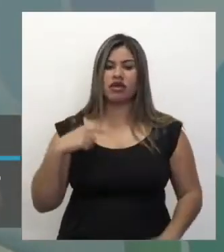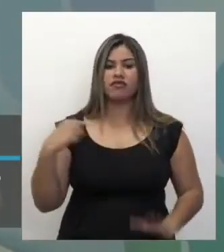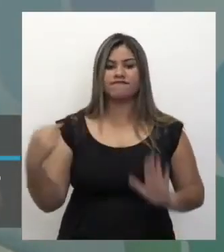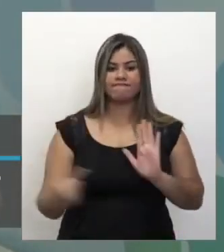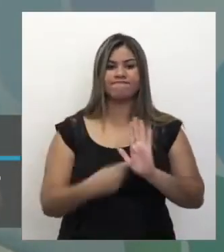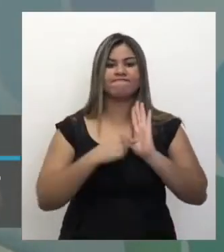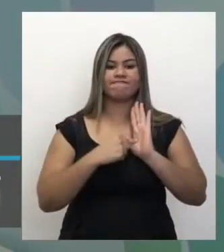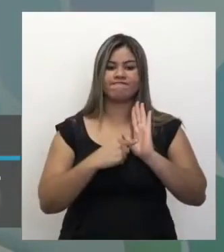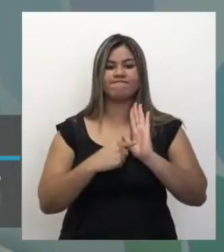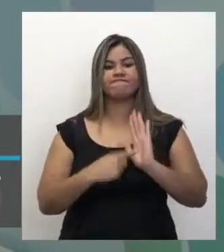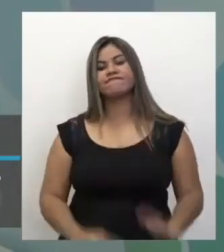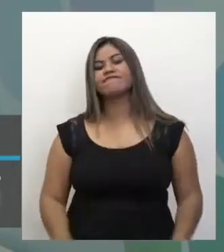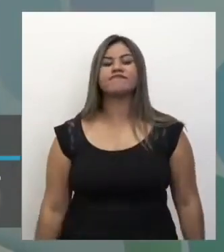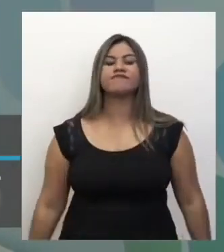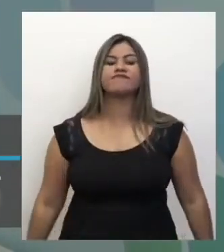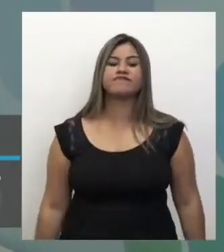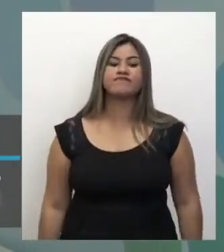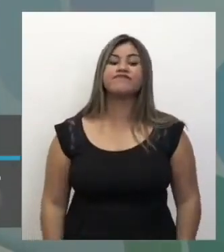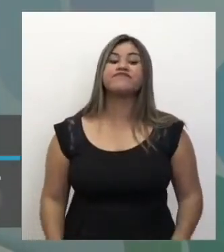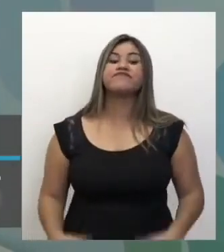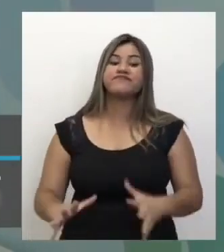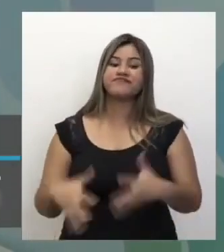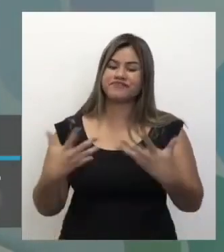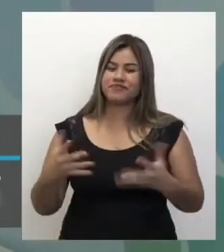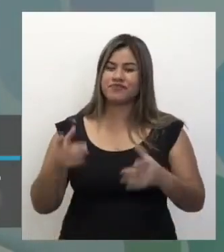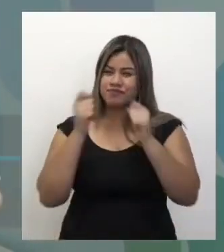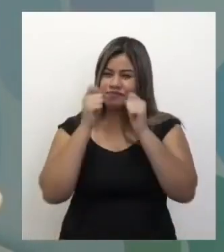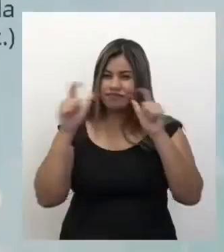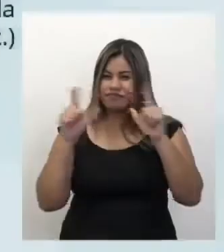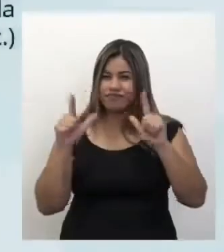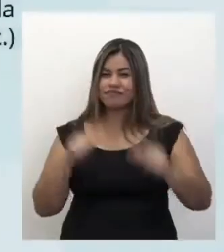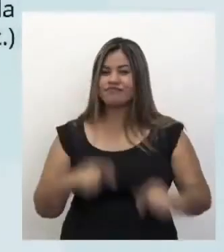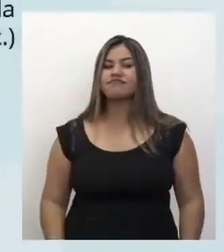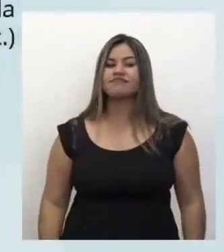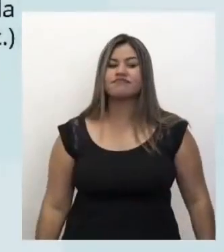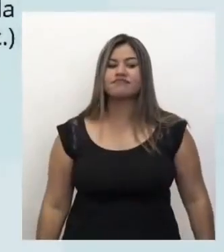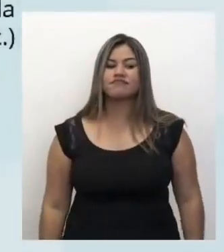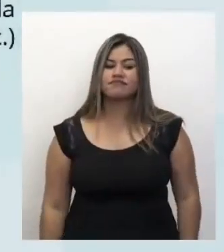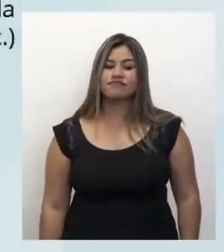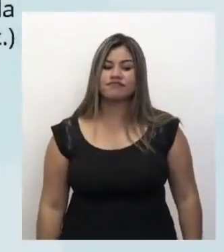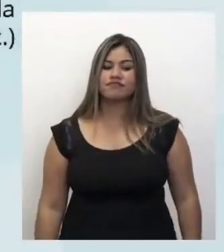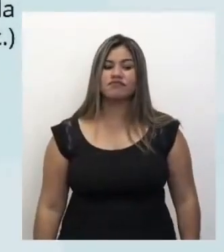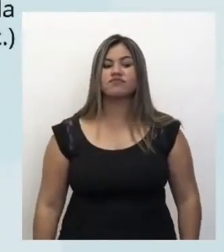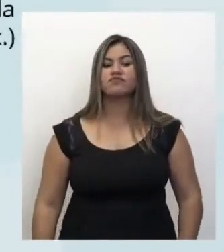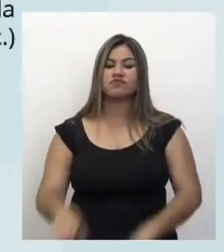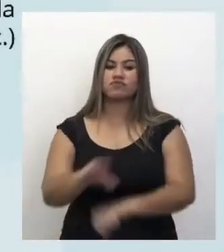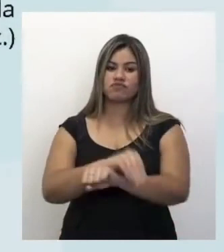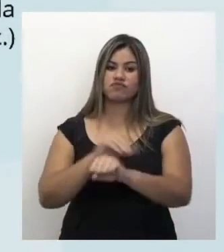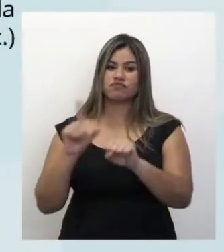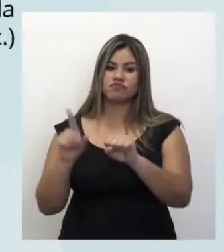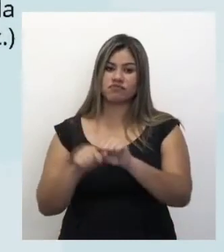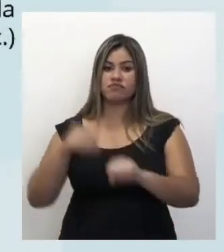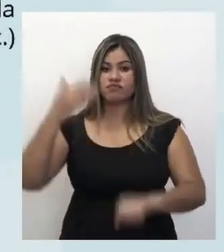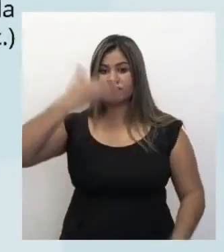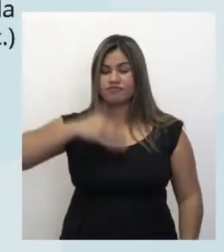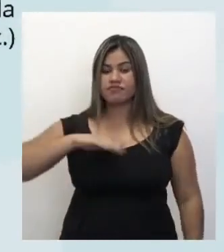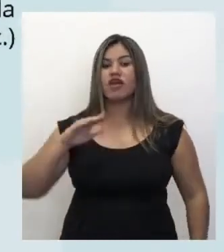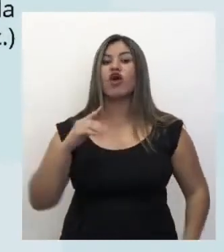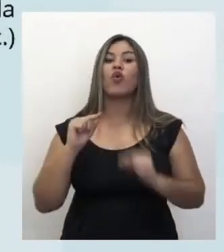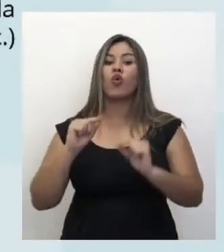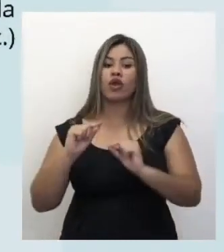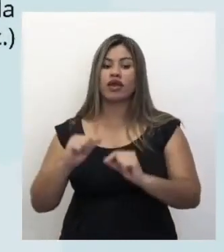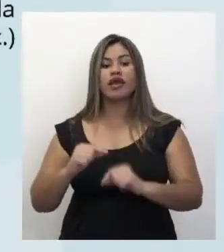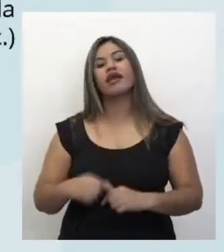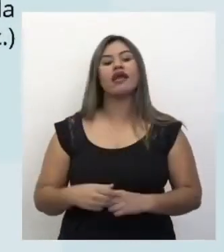pontua ali. E aí, galera, presta atenção na tela. O argumento de evidência, ele